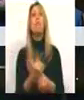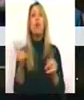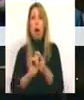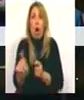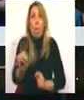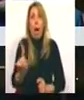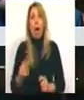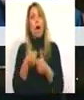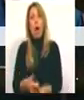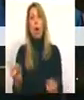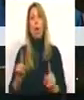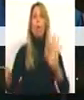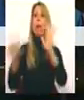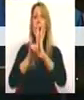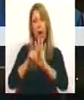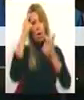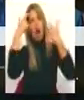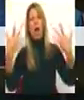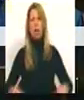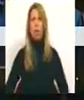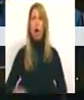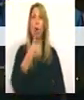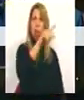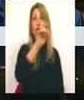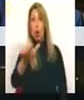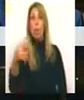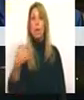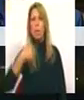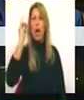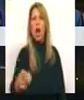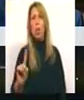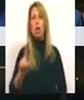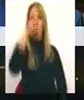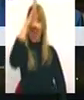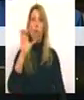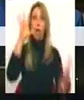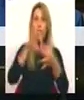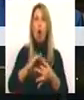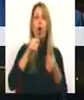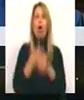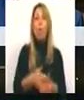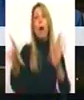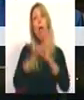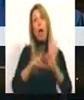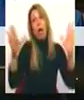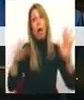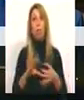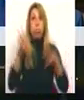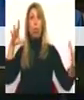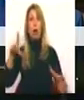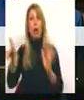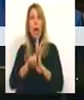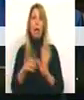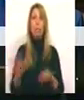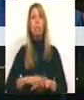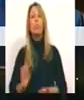portanto, muito me admira o Bloco Esquerdo e o PCP não exigirem que o Governo fique dentro da lei. E, portanto, é um fora da lei nesse sentido.